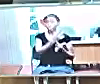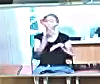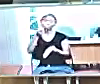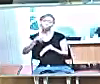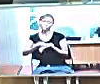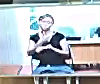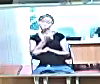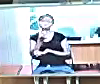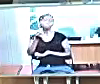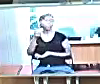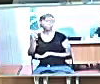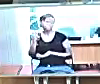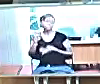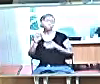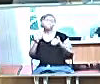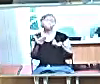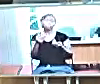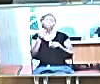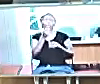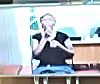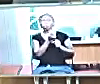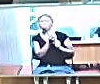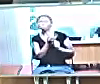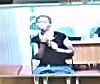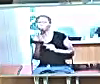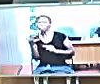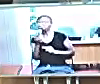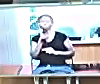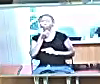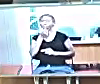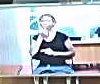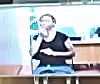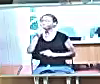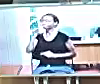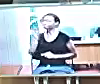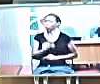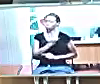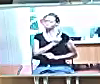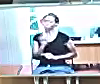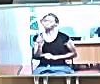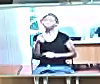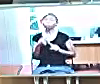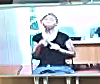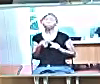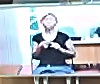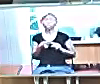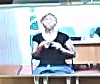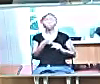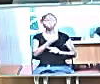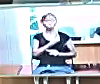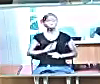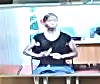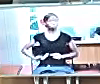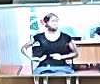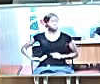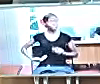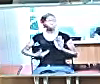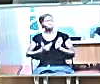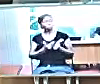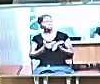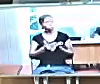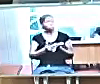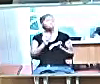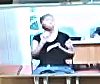esse número só não foi ainda pior porque nós tivemos uma iniciativa do governo de utilizar os recursos